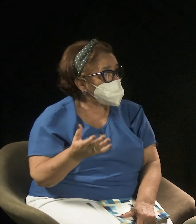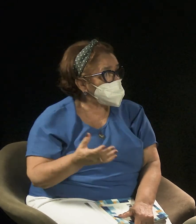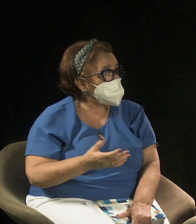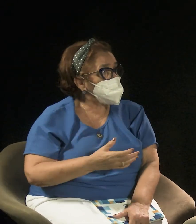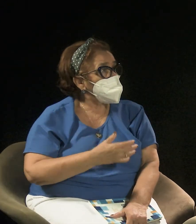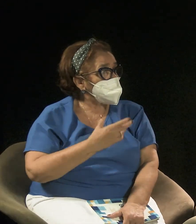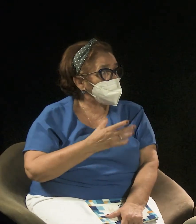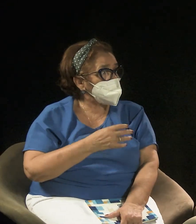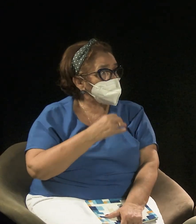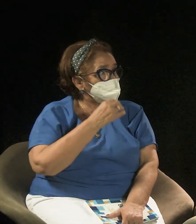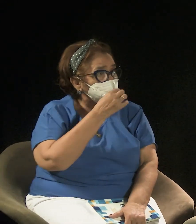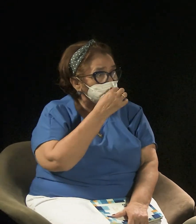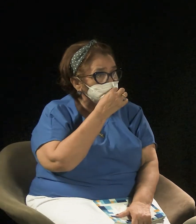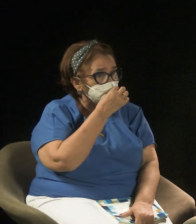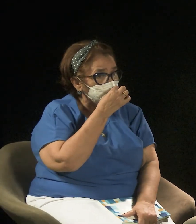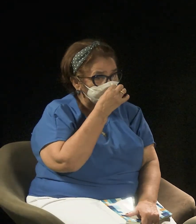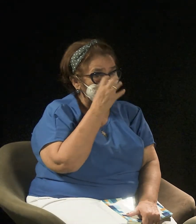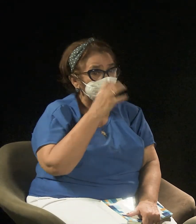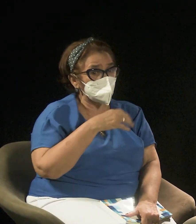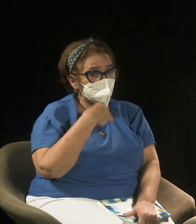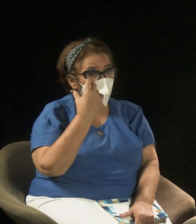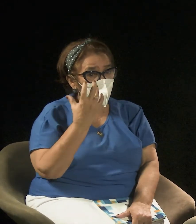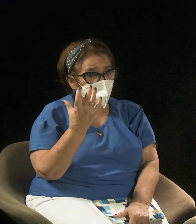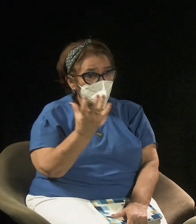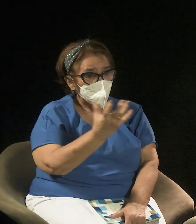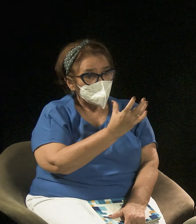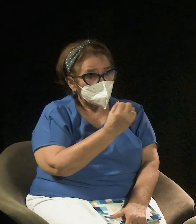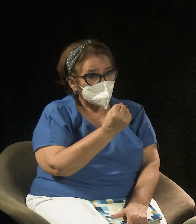um conhecimento muito grande. Às vezes falta mais